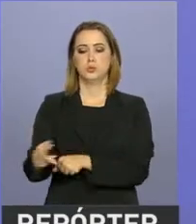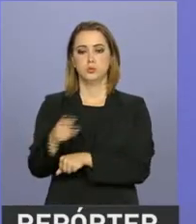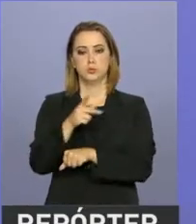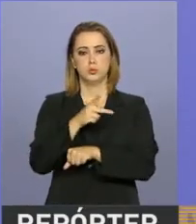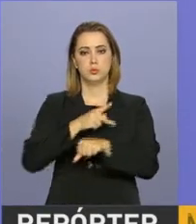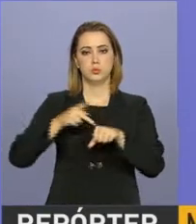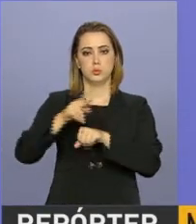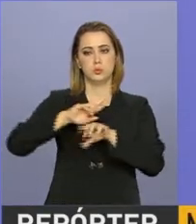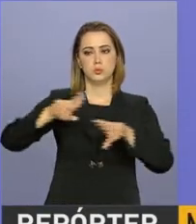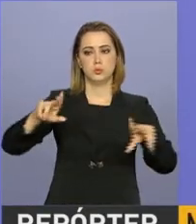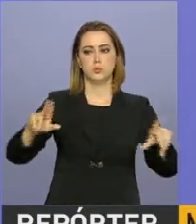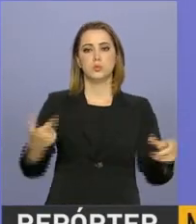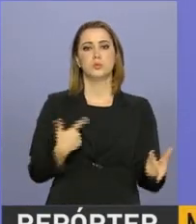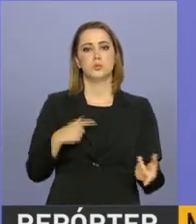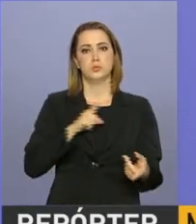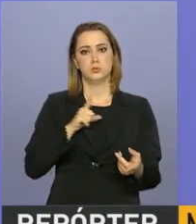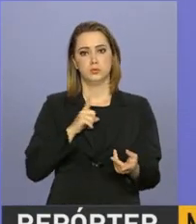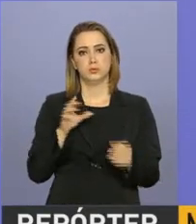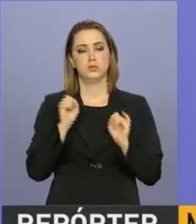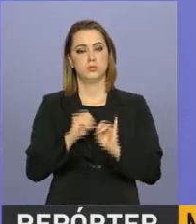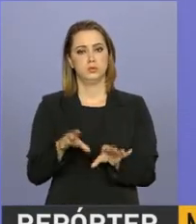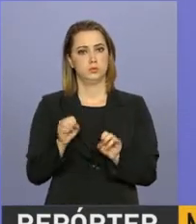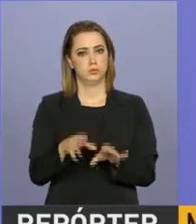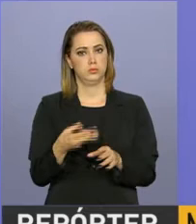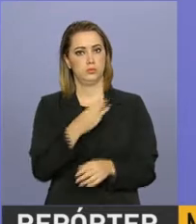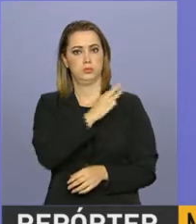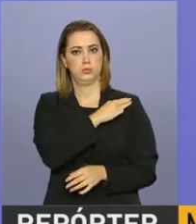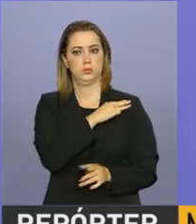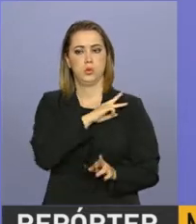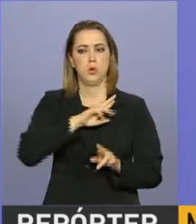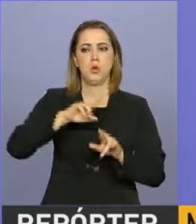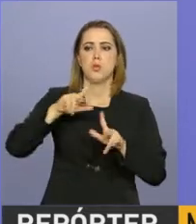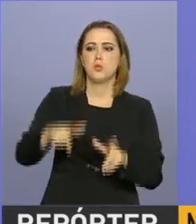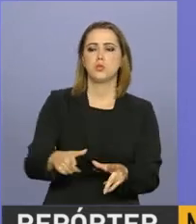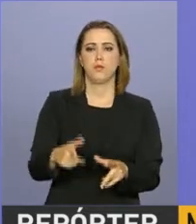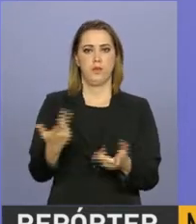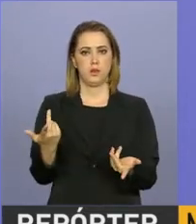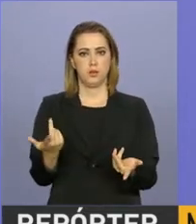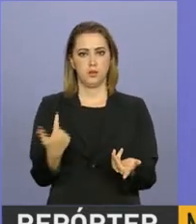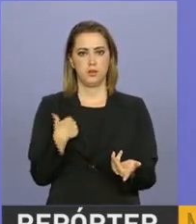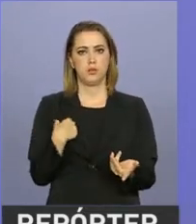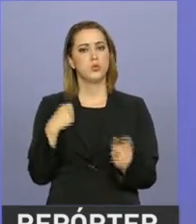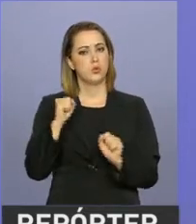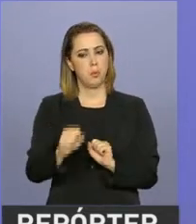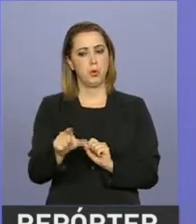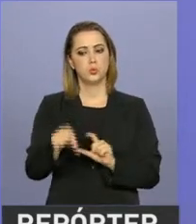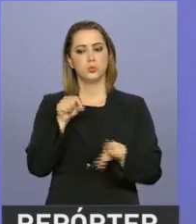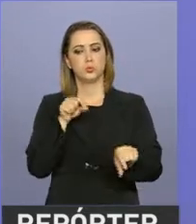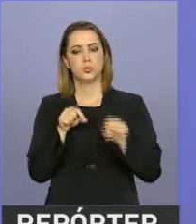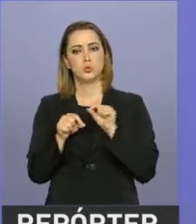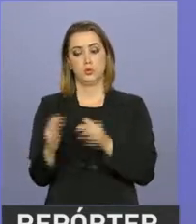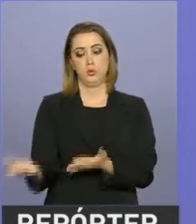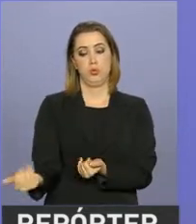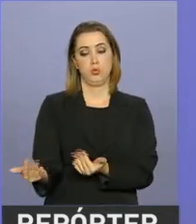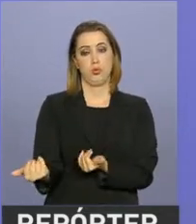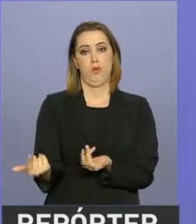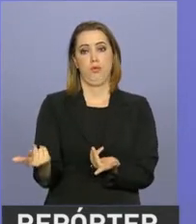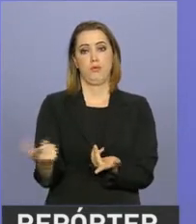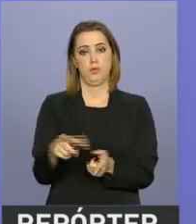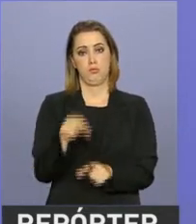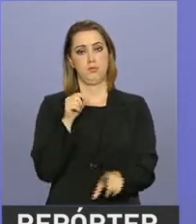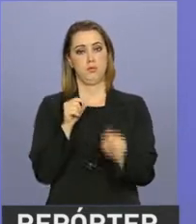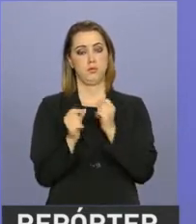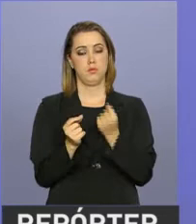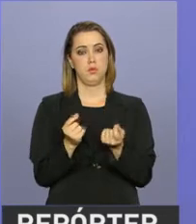prática um ensino médio flexível onde o jovem é protagonista e